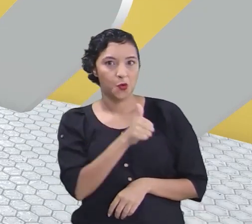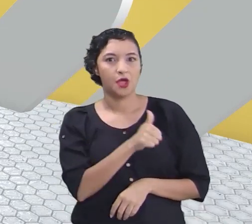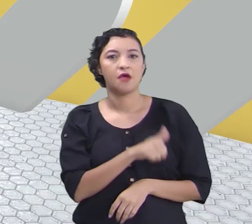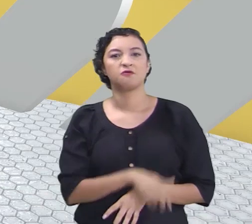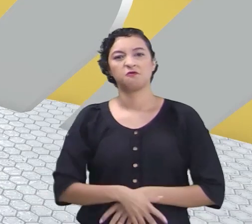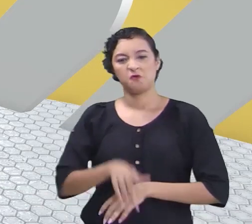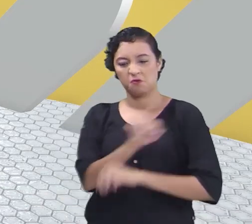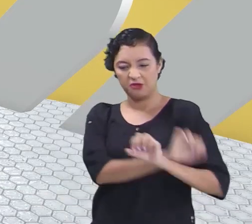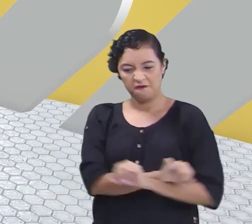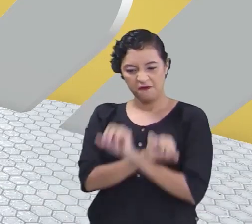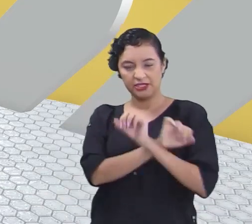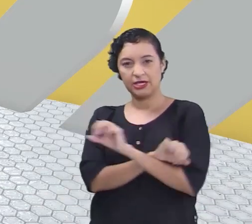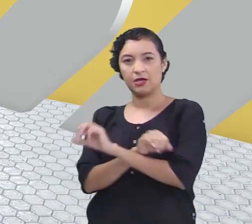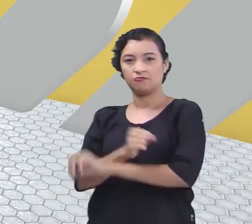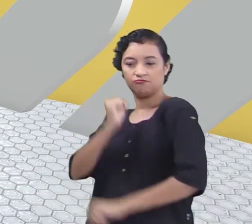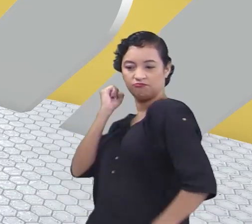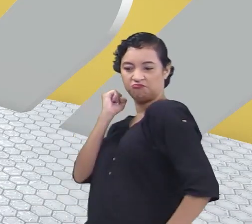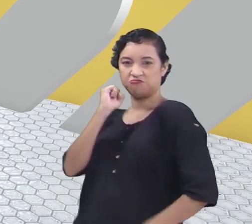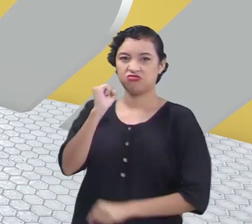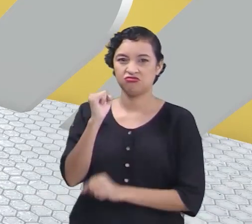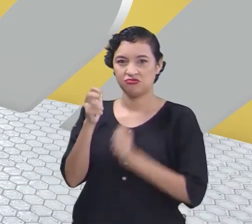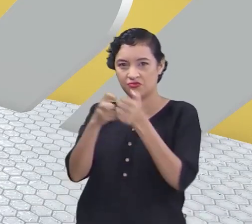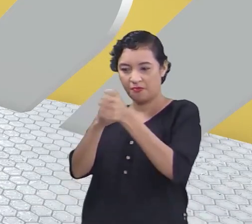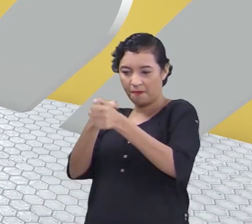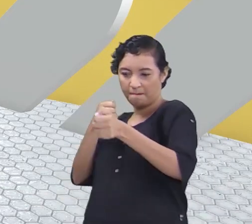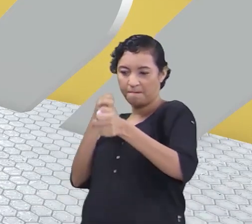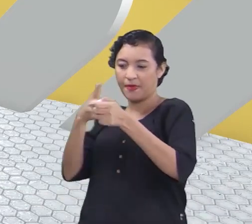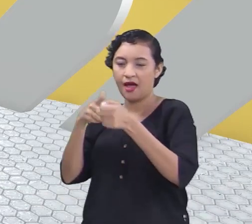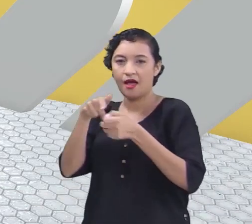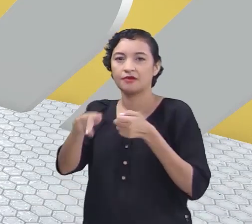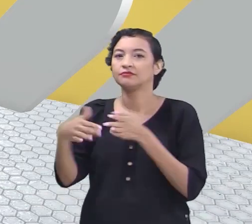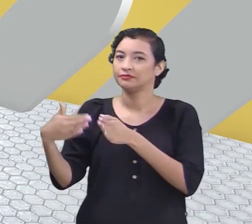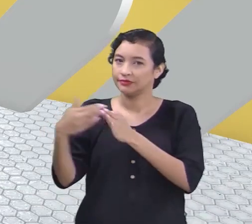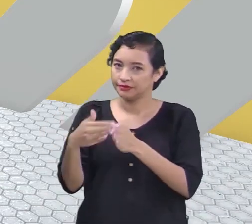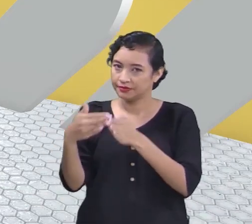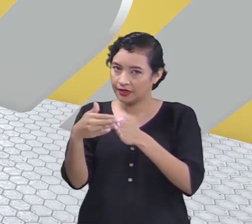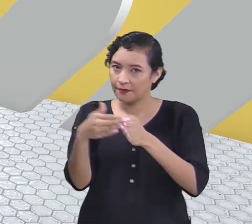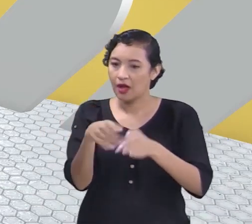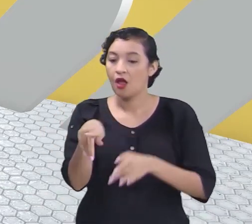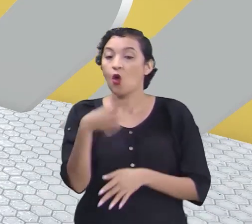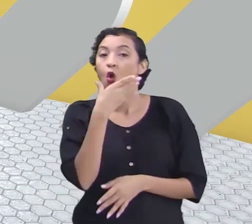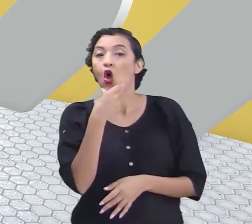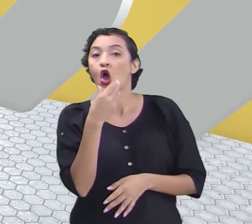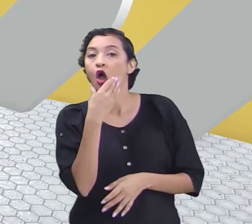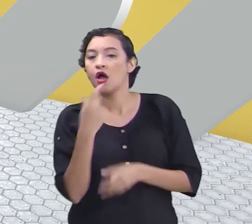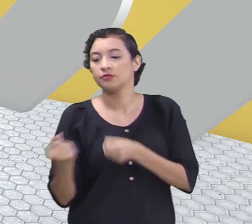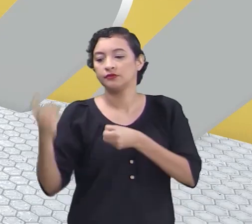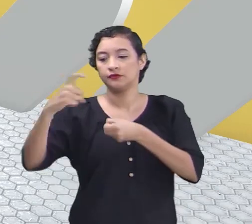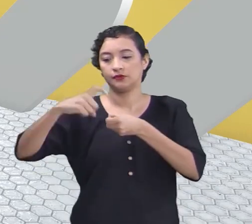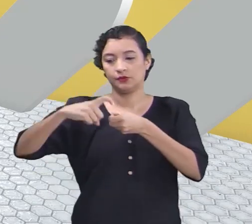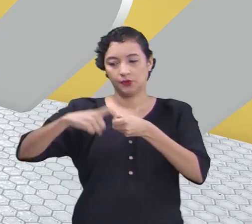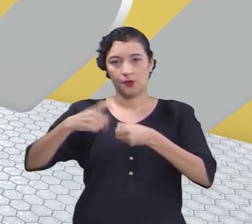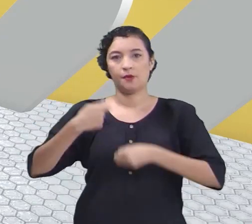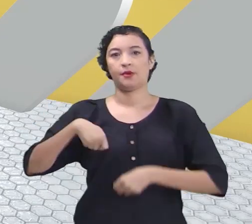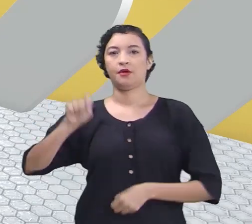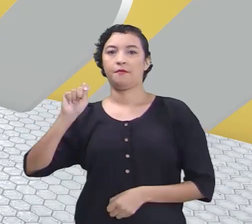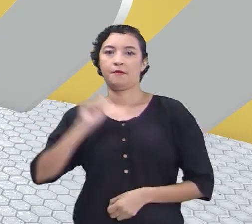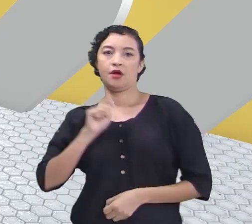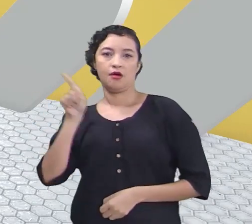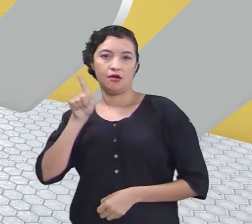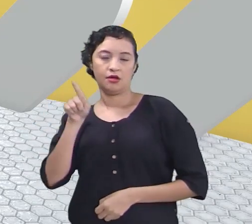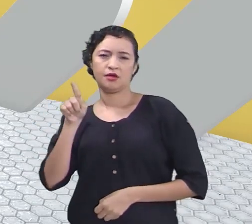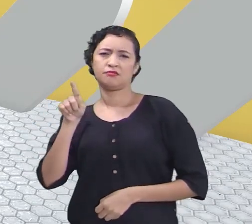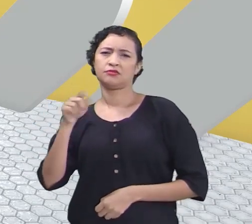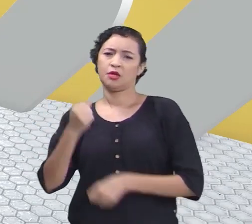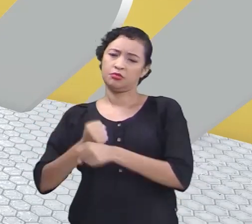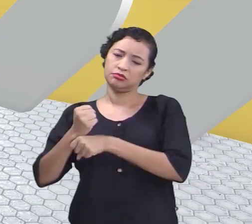barco. E chegando lá, atacaram. Aí Francisco voltou para a Espanha. Depois de um tempo ele volta para governar o